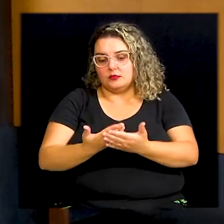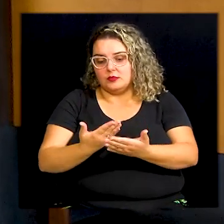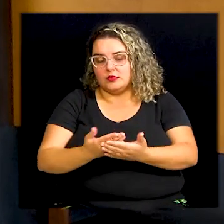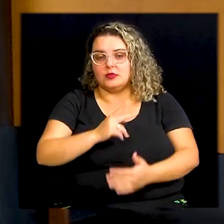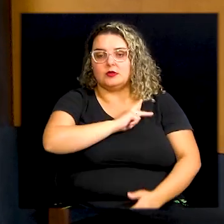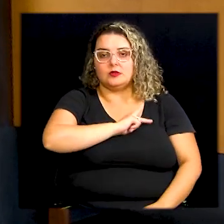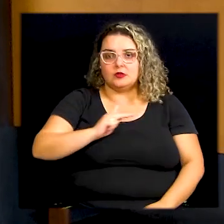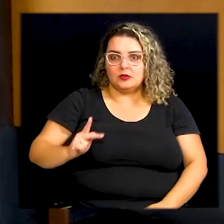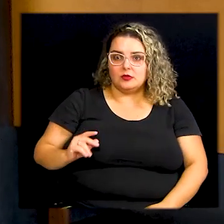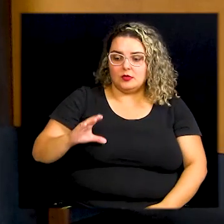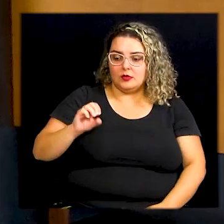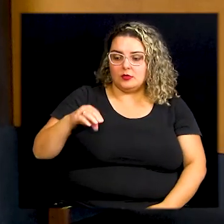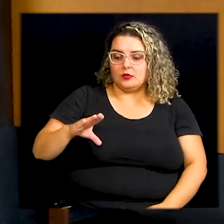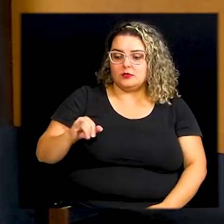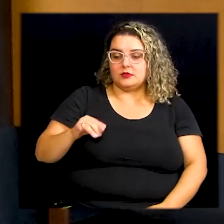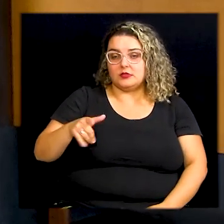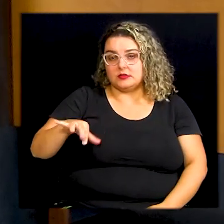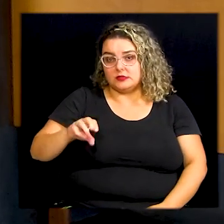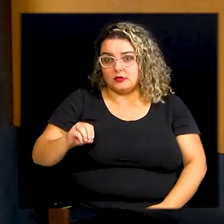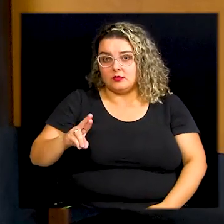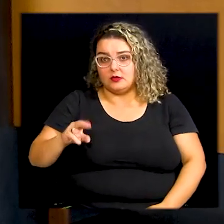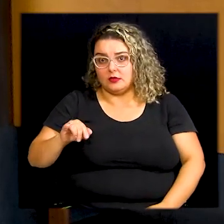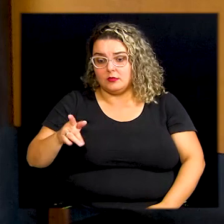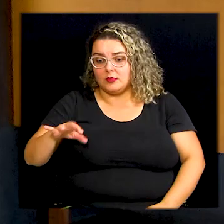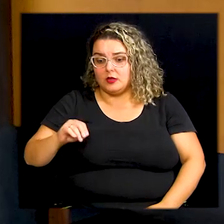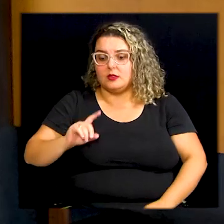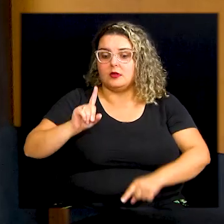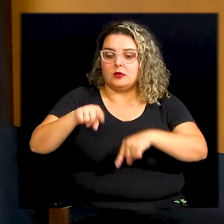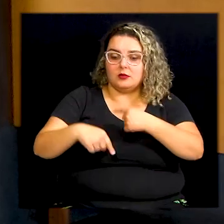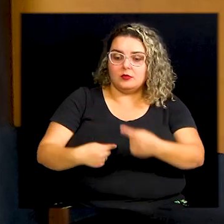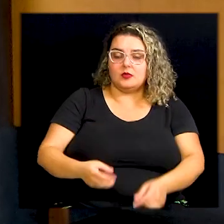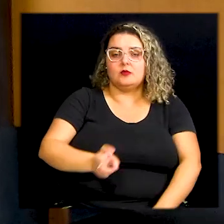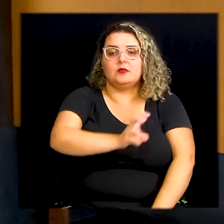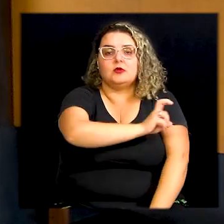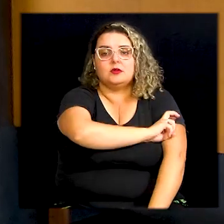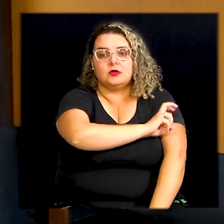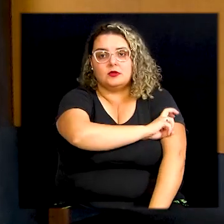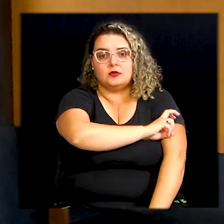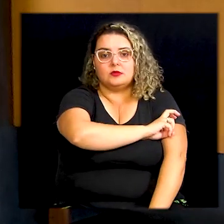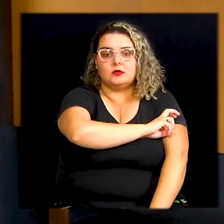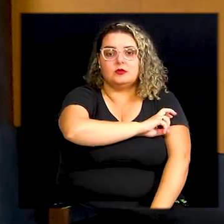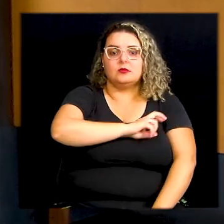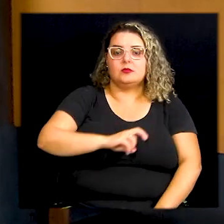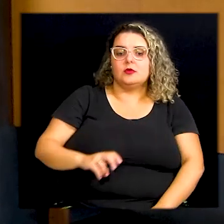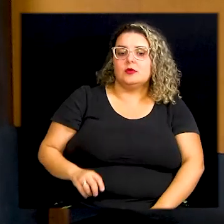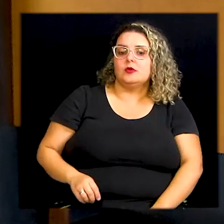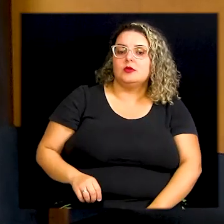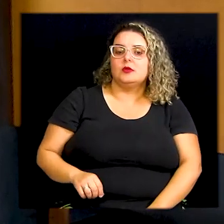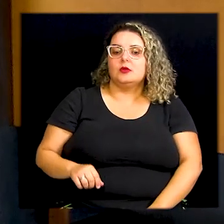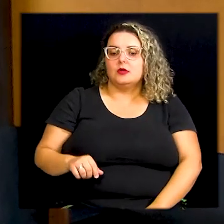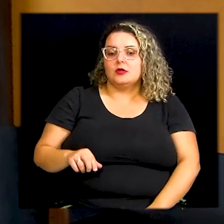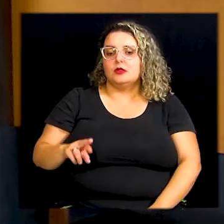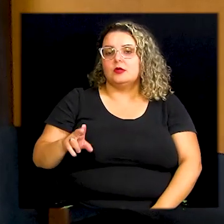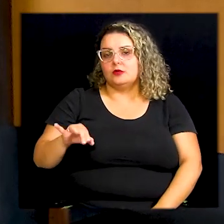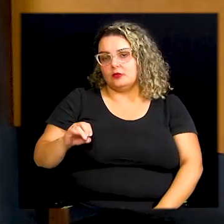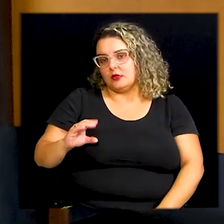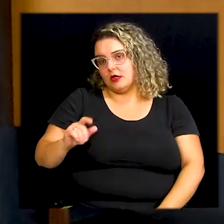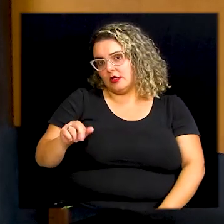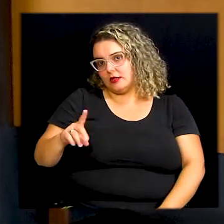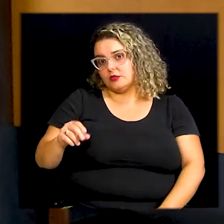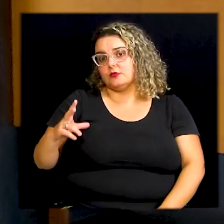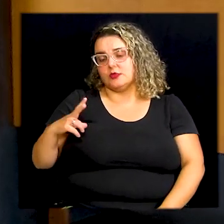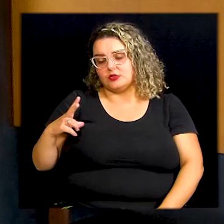eu fui para o Conceição Ribeiro. Aí do Conceição Ribeiro eu fiz o quinto ano, aí eu fui para Educarte, que era uma escola lá que meu pai